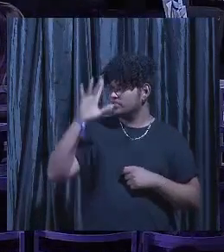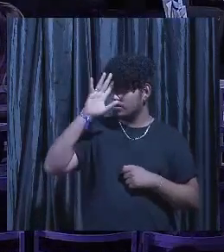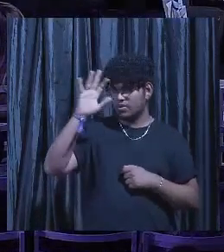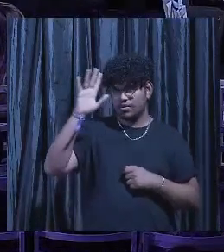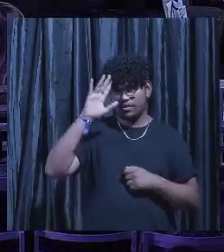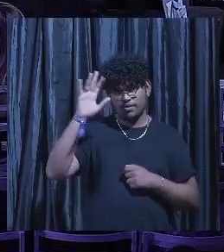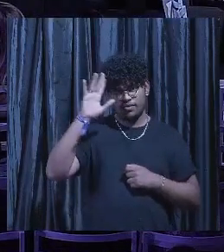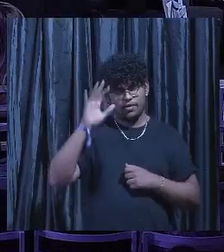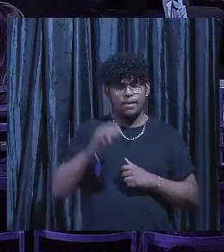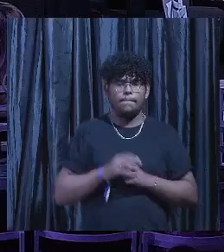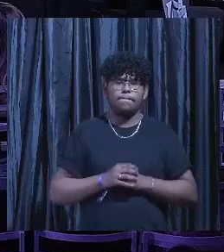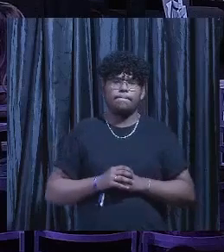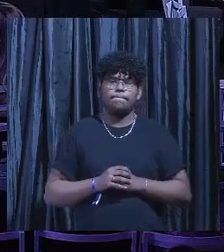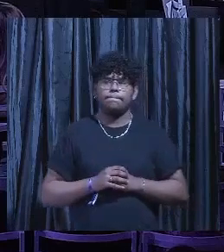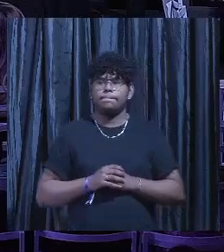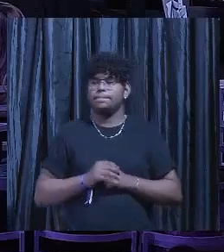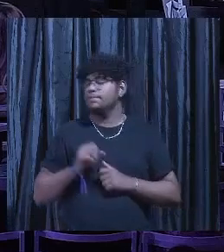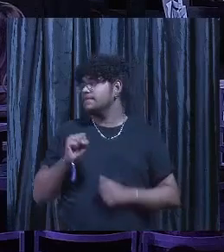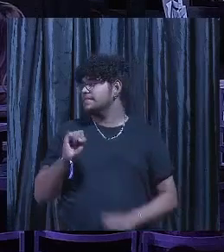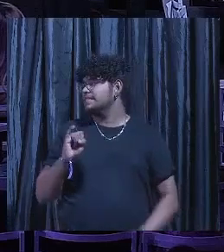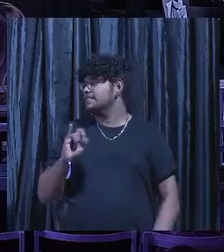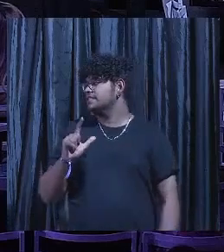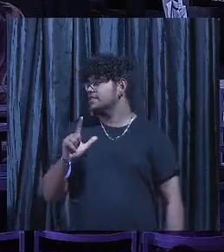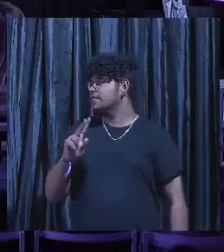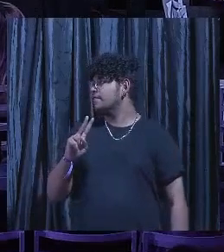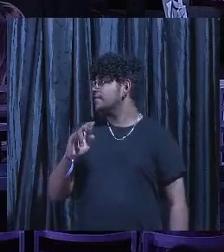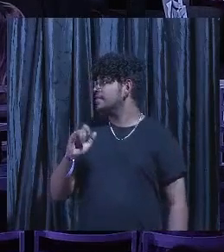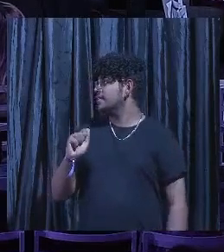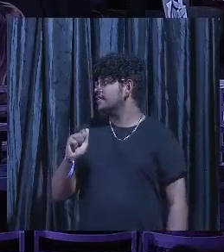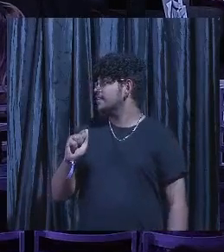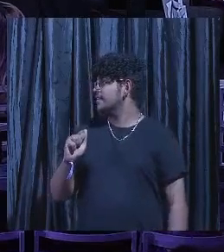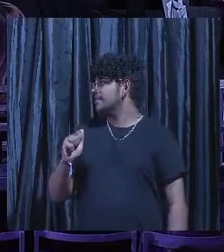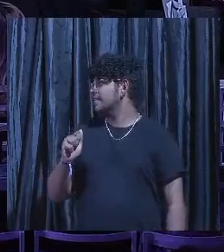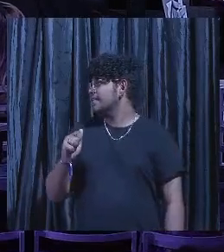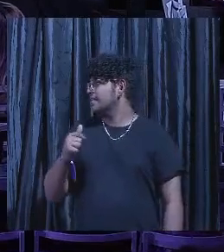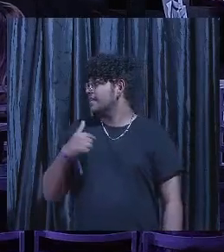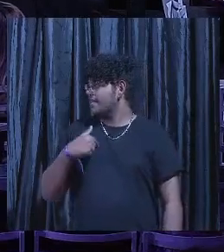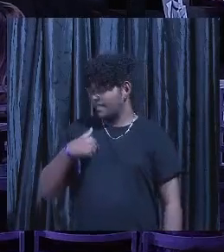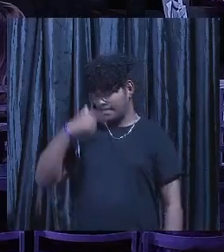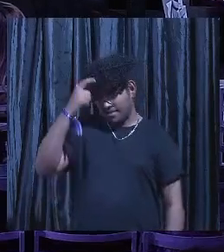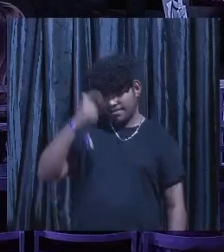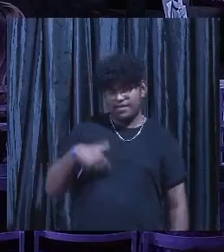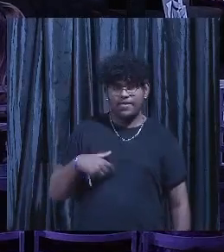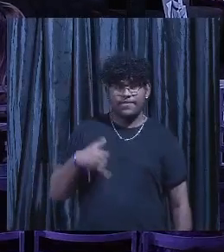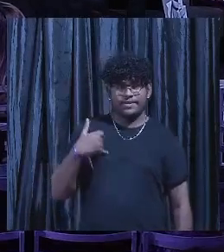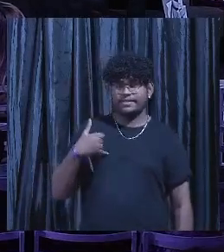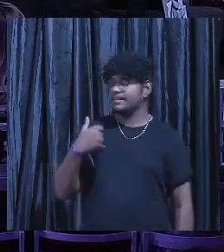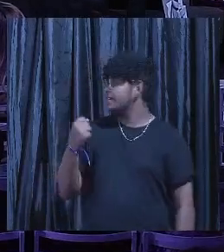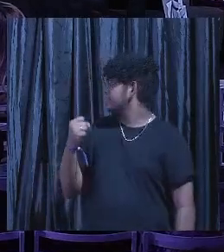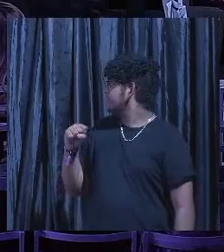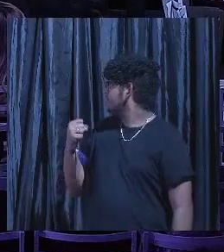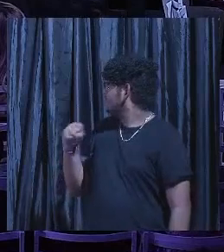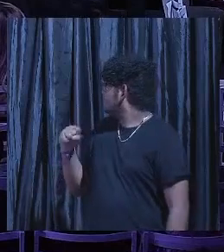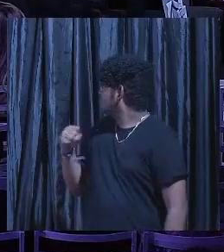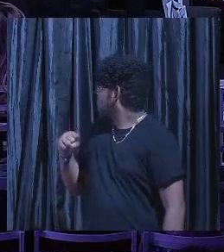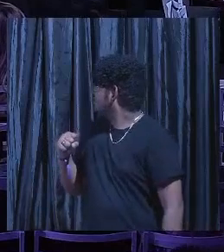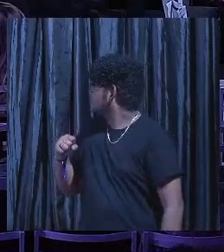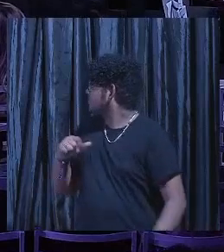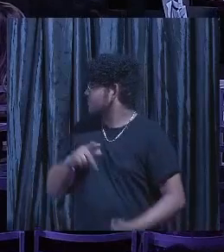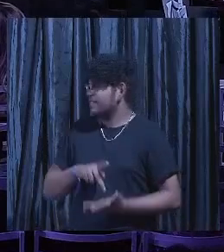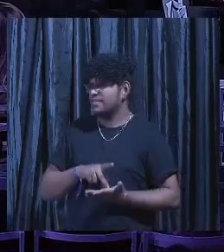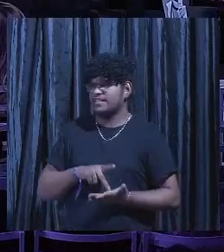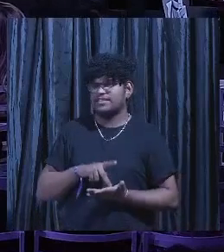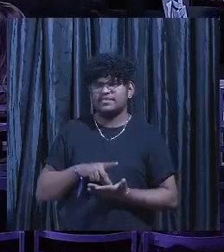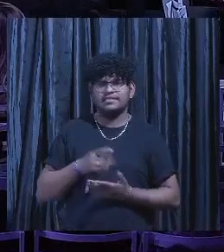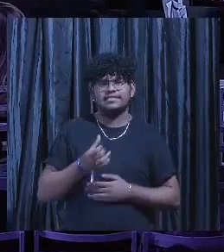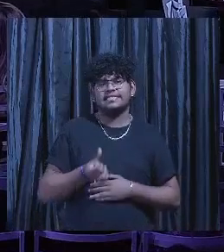Pois é, a Silvia, quando era menininha, pequenininha, com 8 anos de idade, 6 na verdade, né,